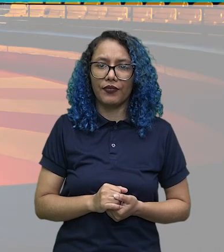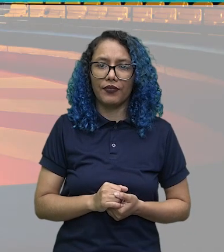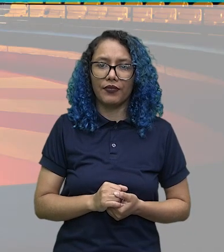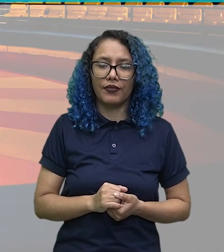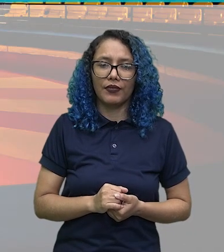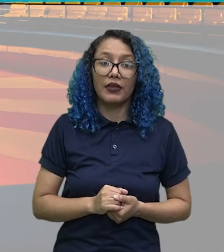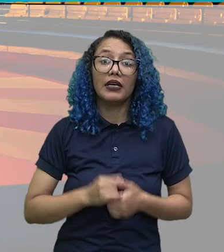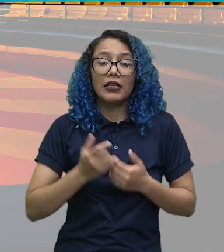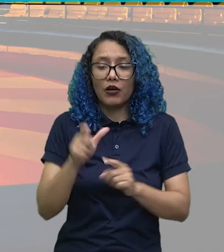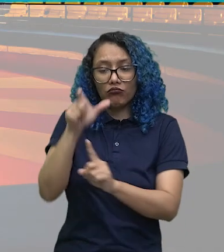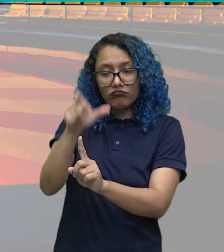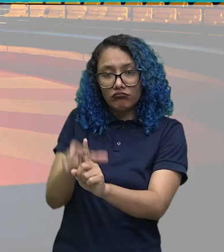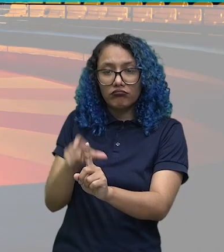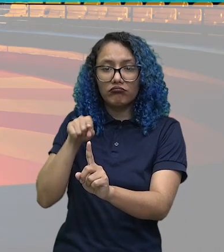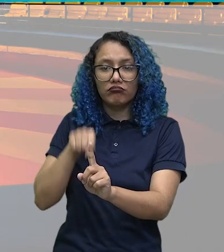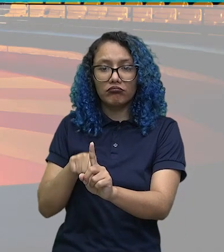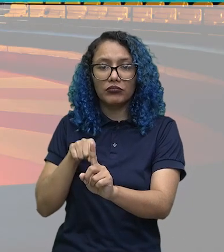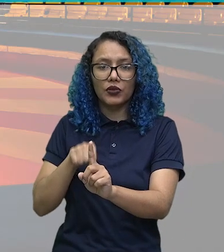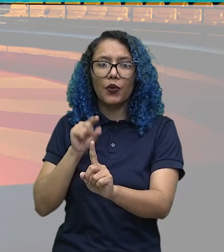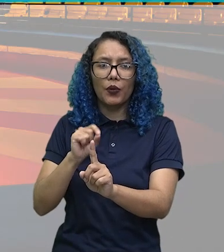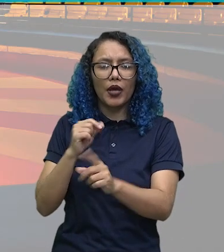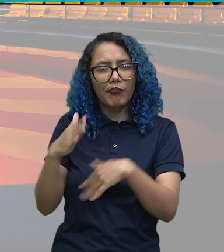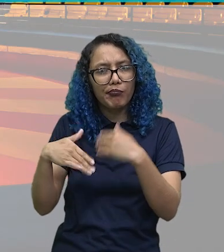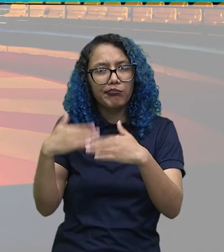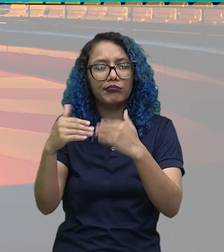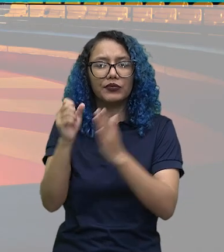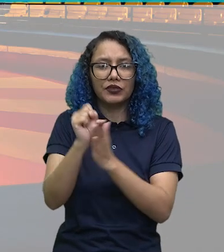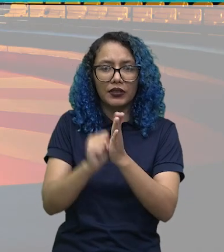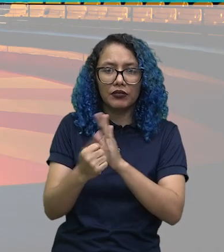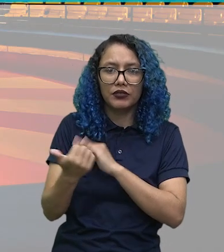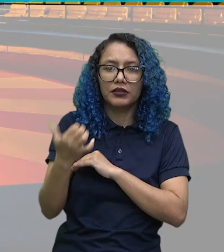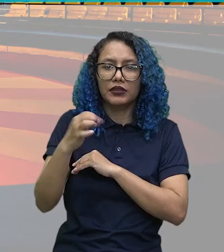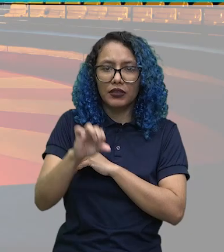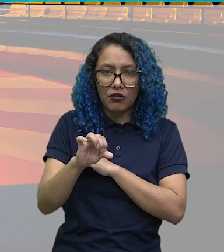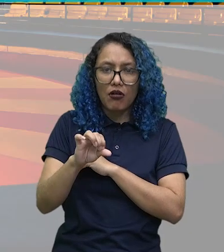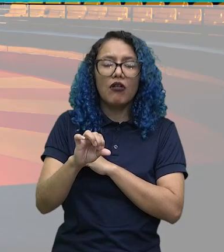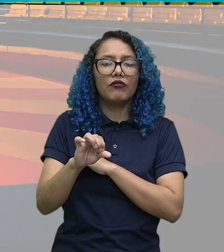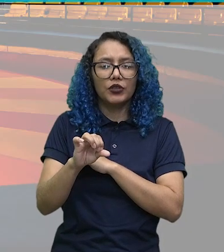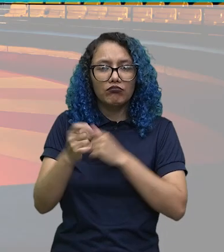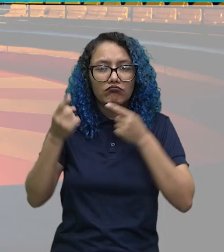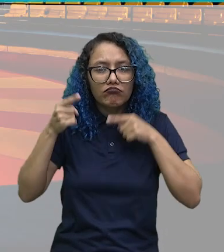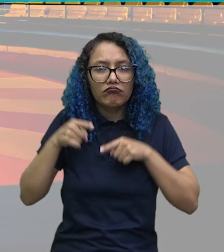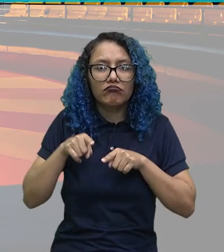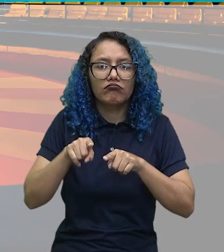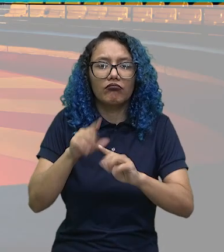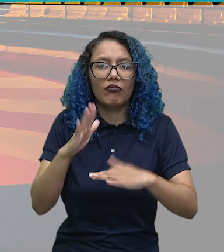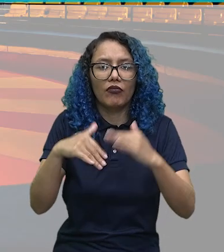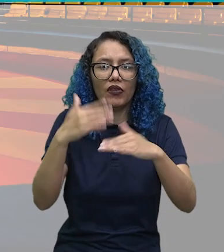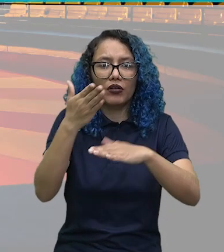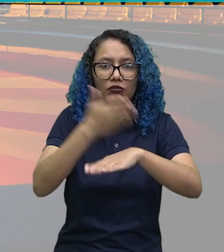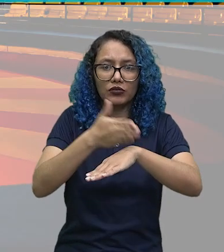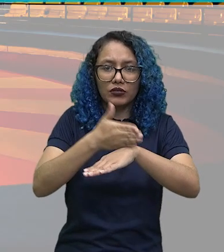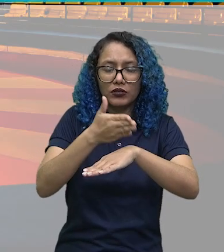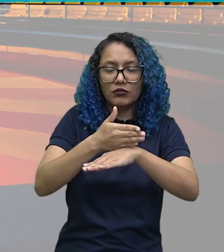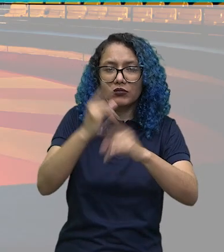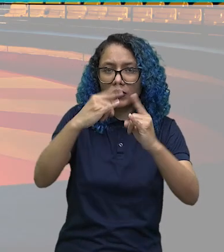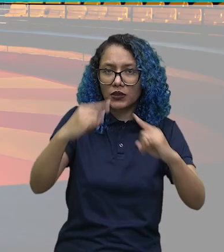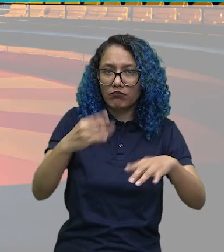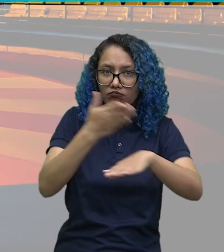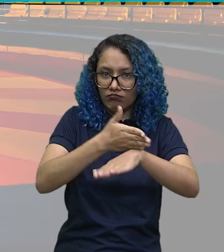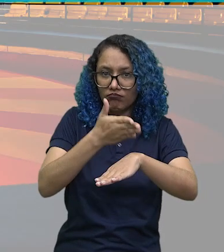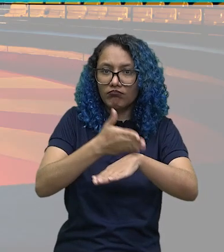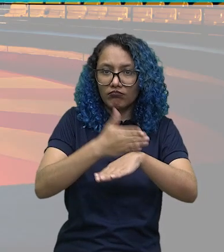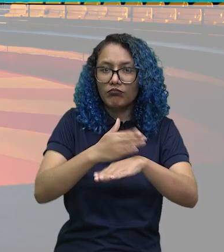A figura do Augusto ele ganhou forma no século XIX, junto ao desenvolvimento do circo moderno